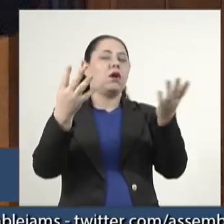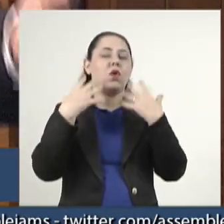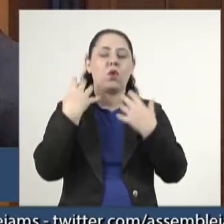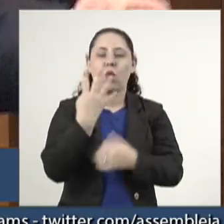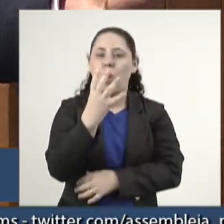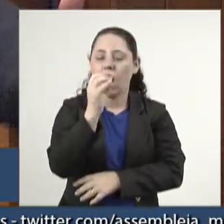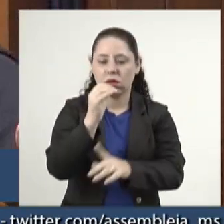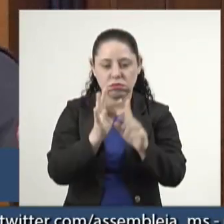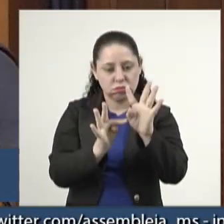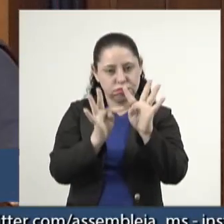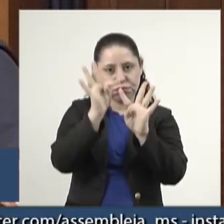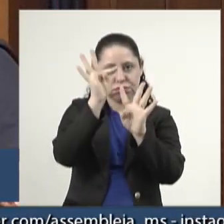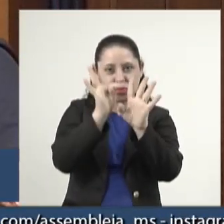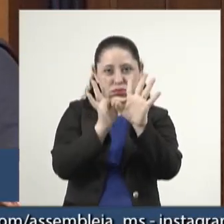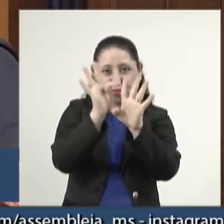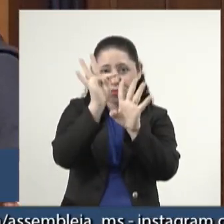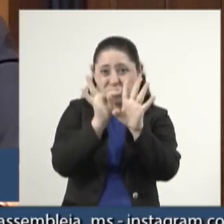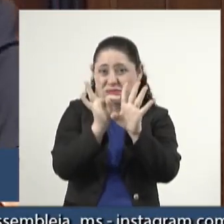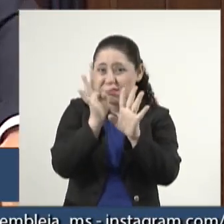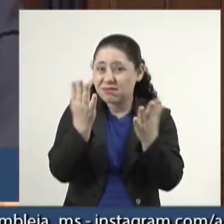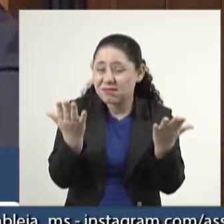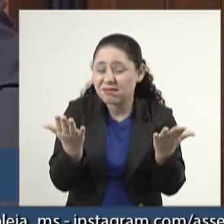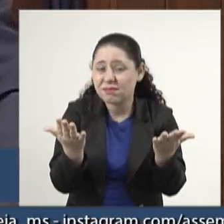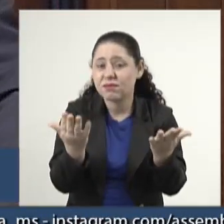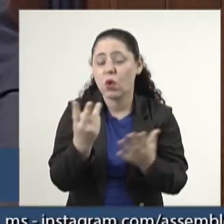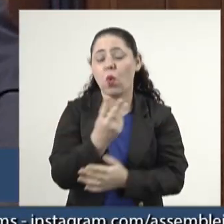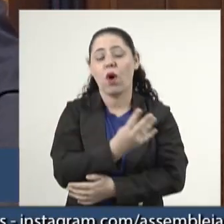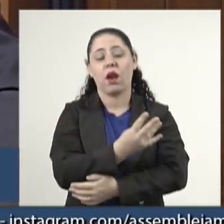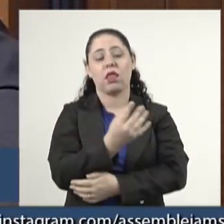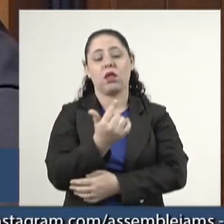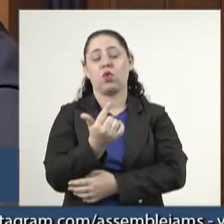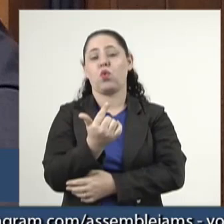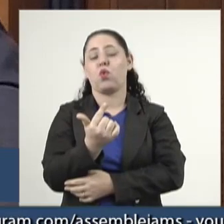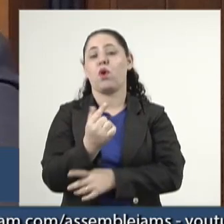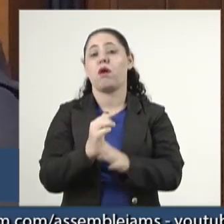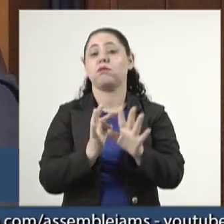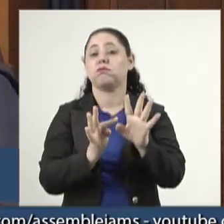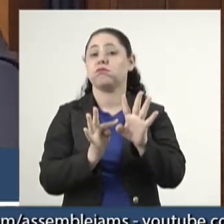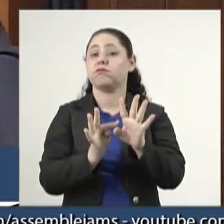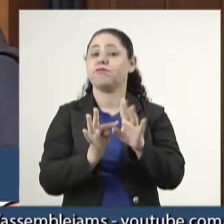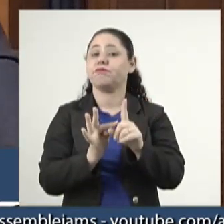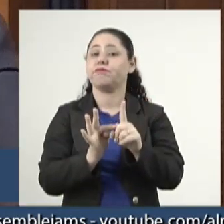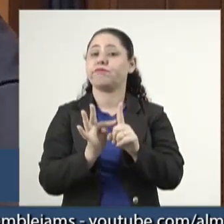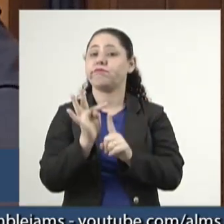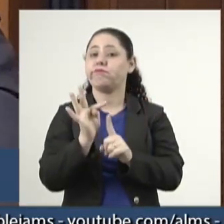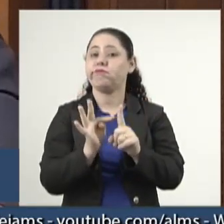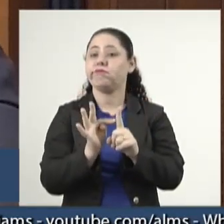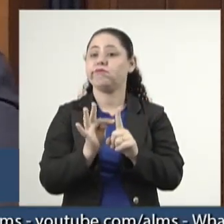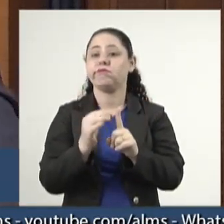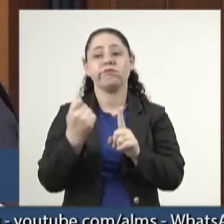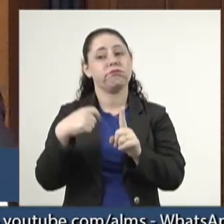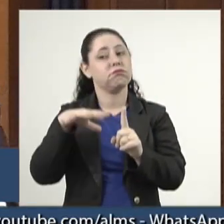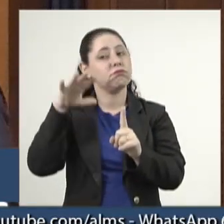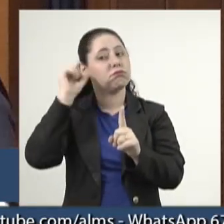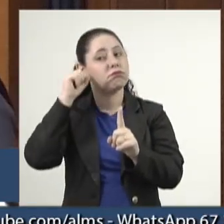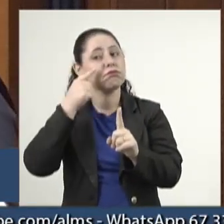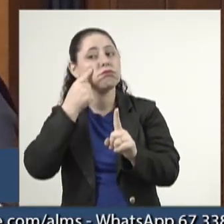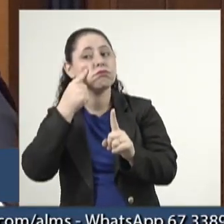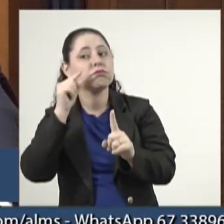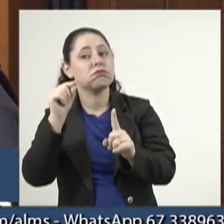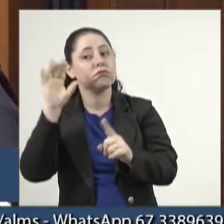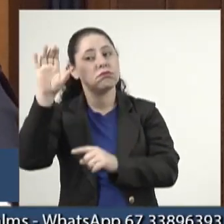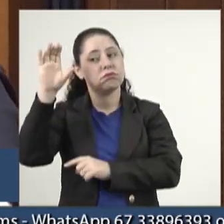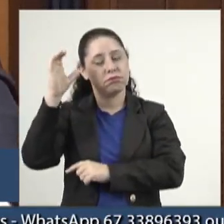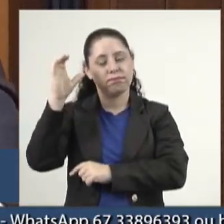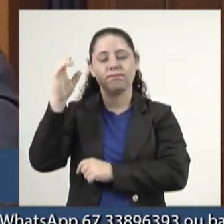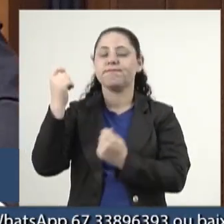40, 42 graus. Então, nós temos que olhar e ouvir os técnicos, ouvir os